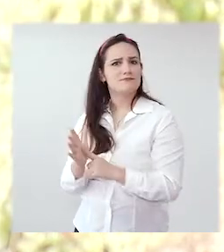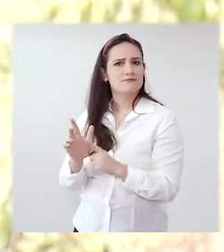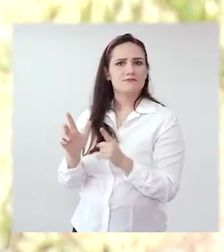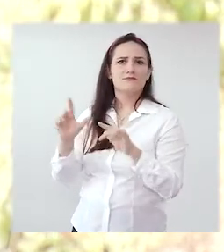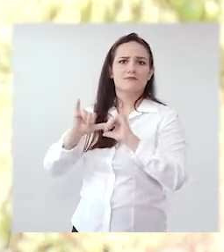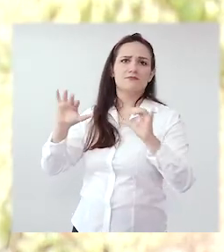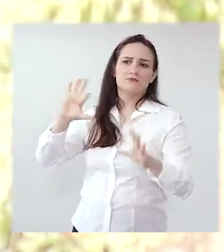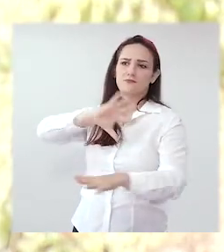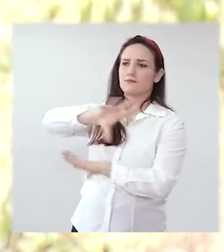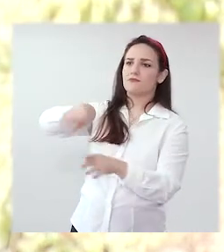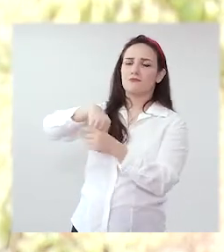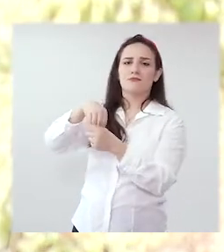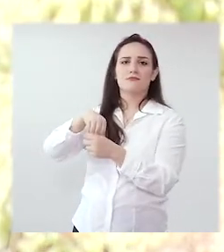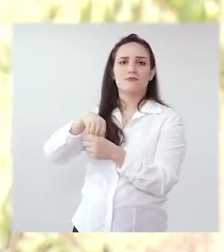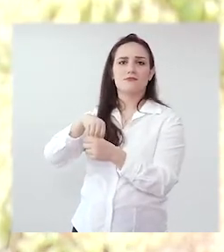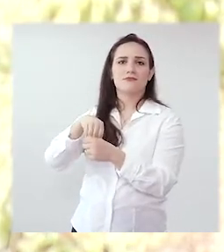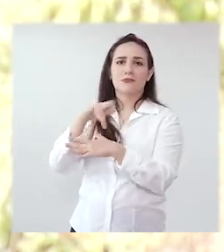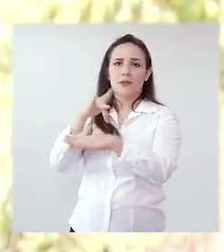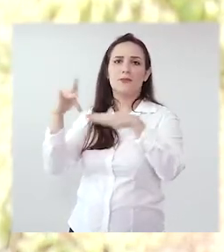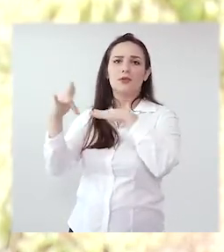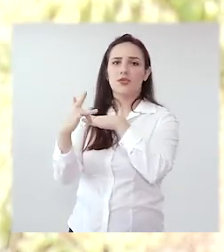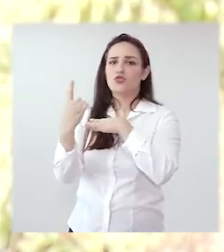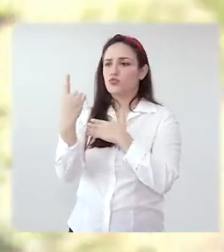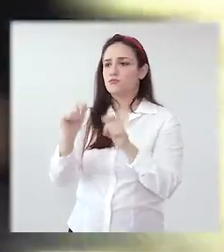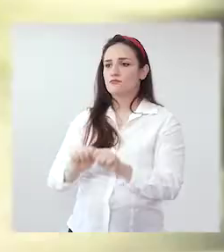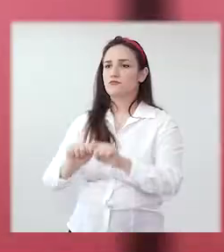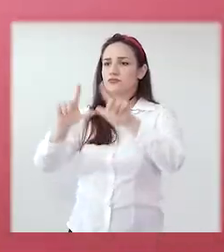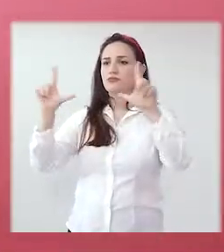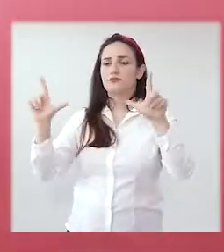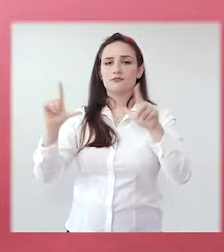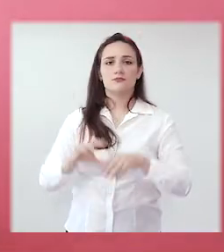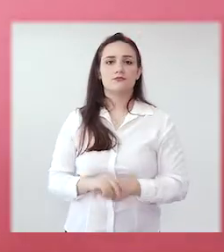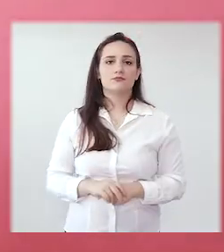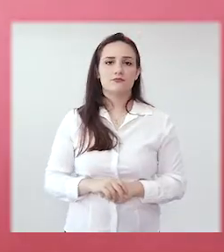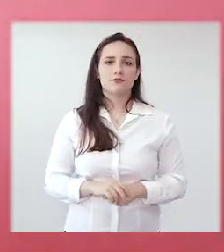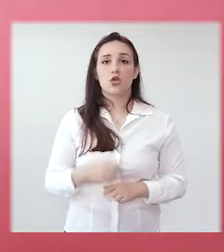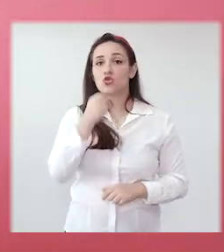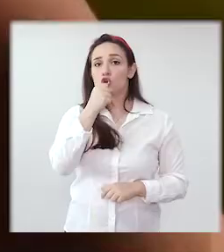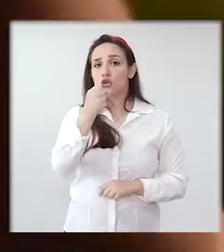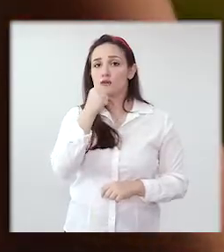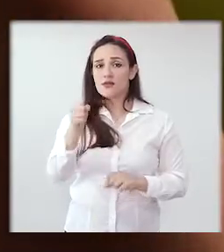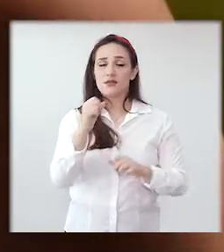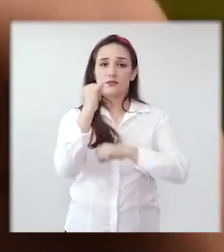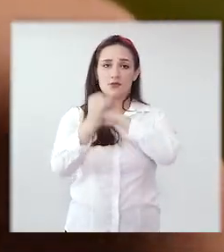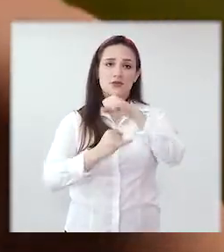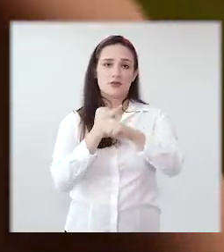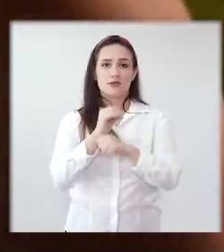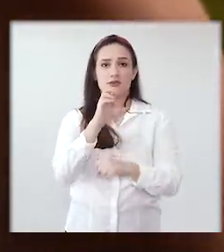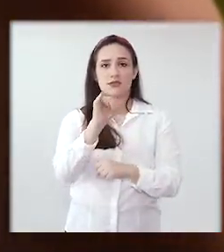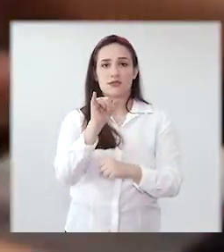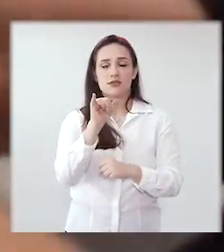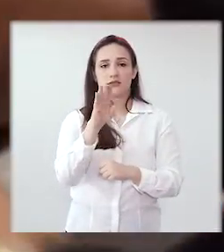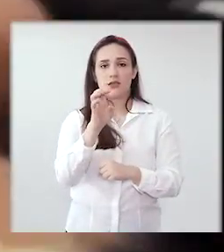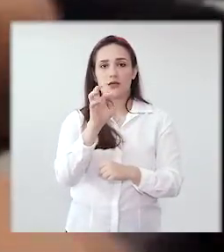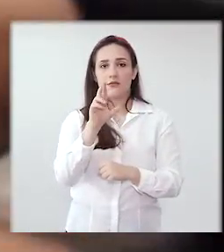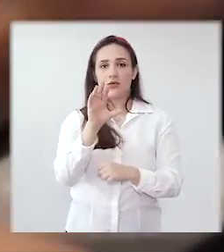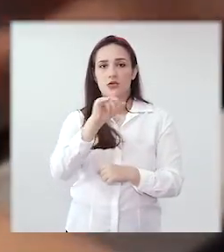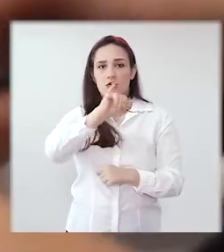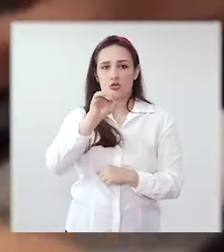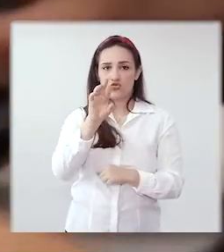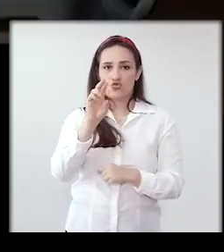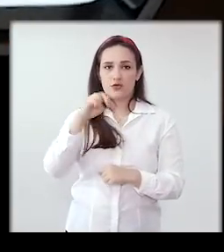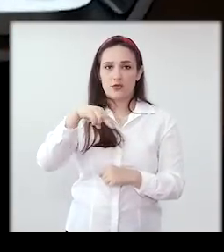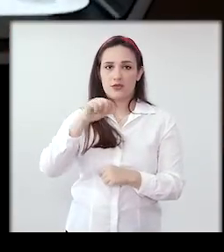de juntar todas as formas de mídia em uma tela só. Jornalismo online, ciberjornalismo, jornalismo